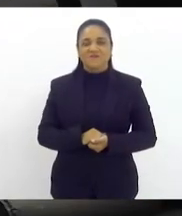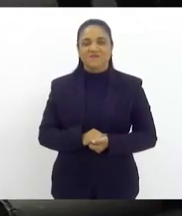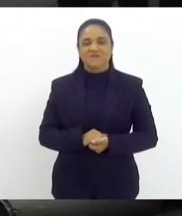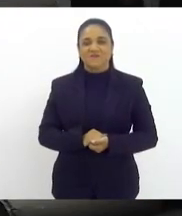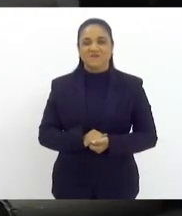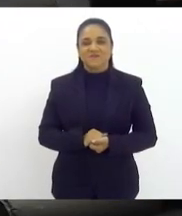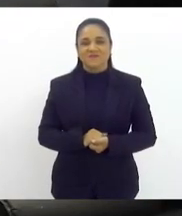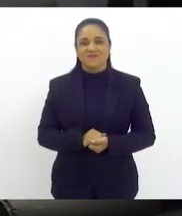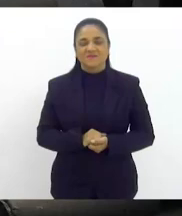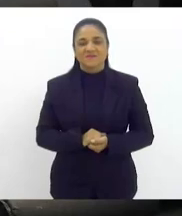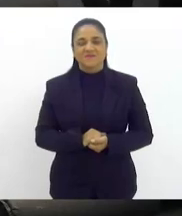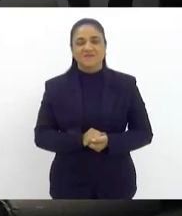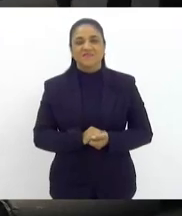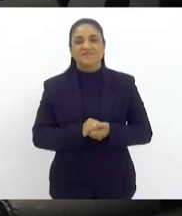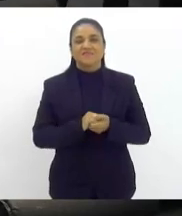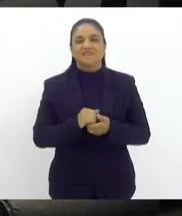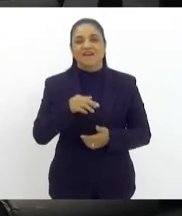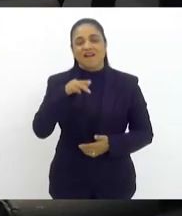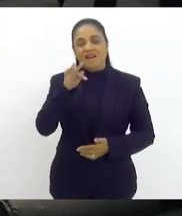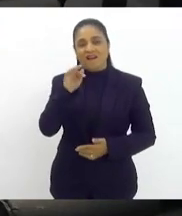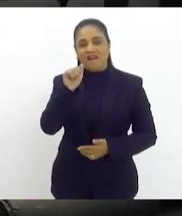Boa tarde, Rafinha.